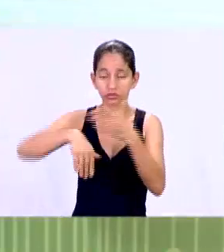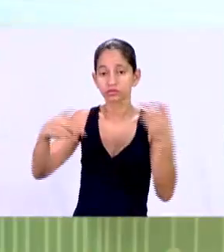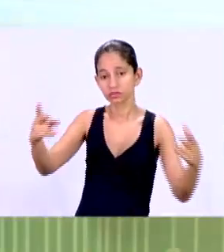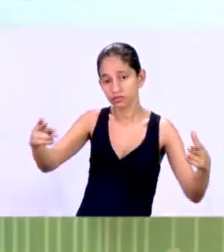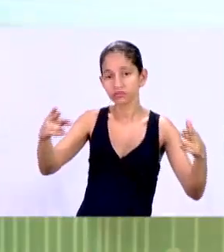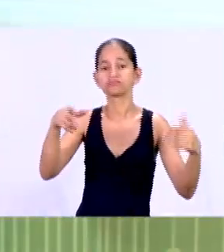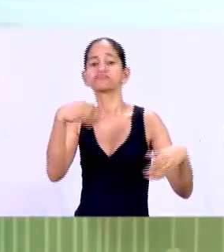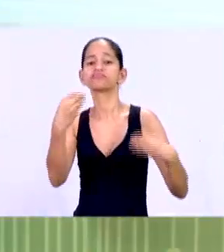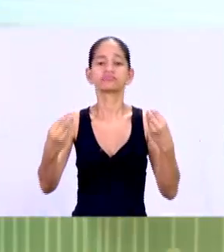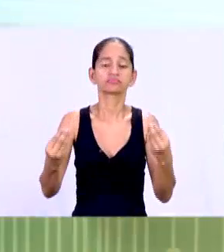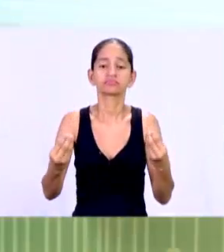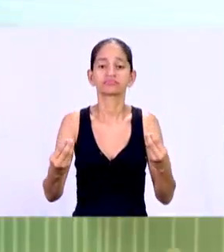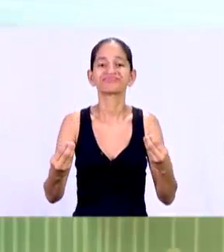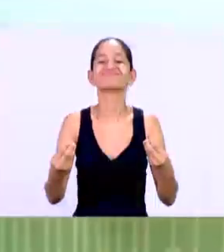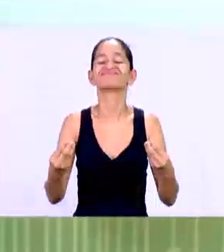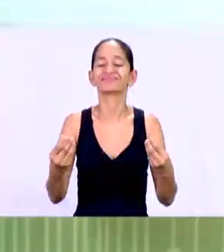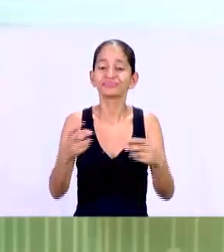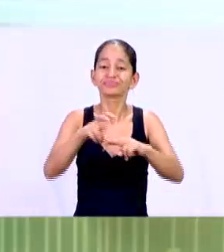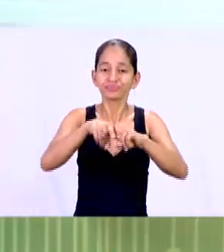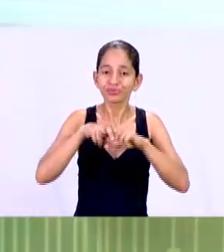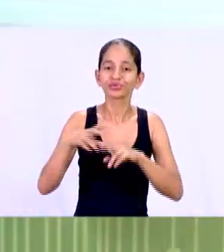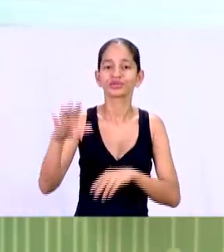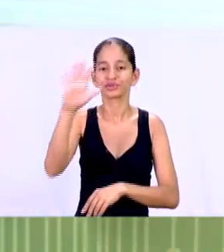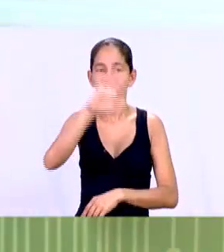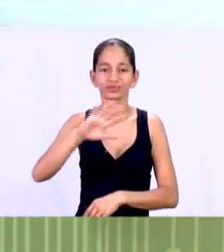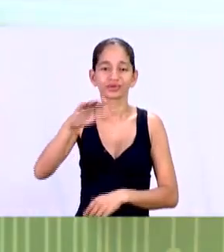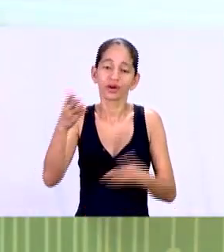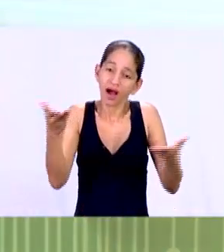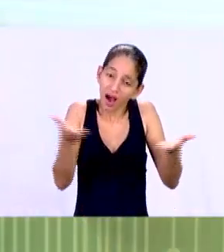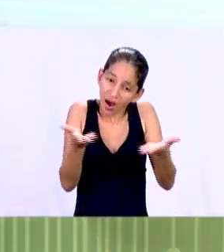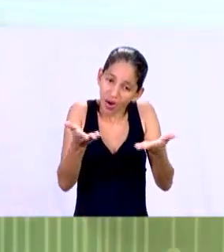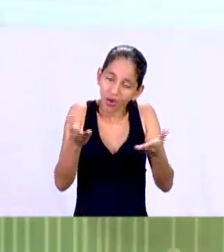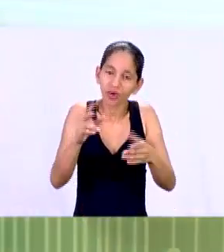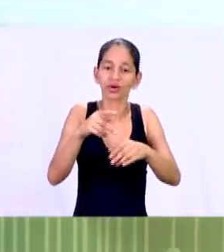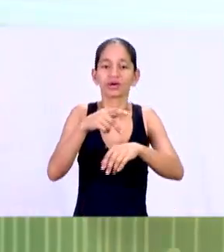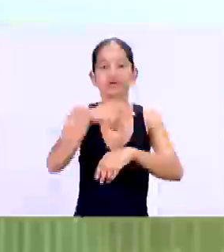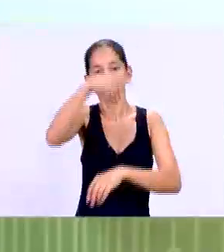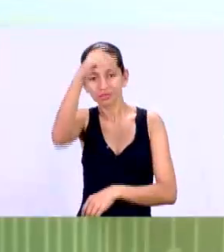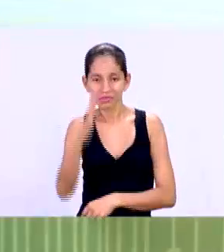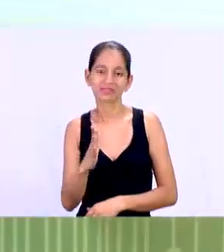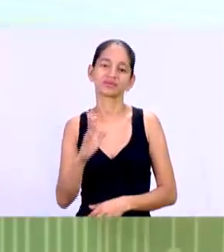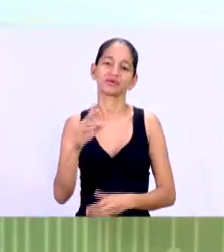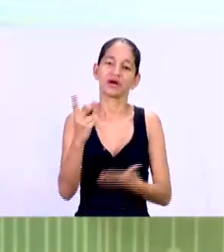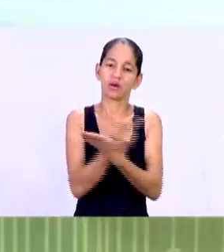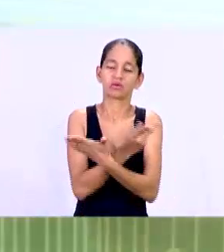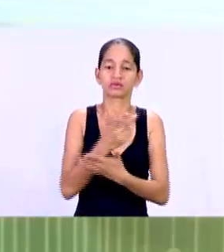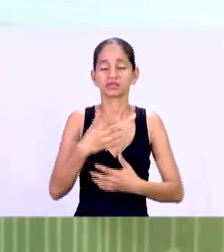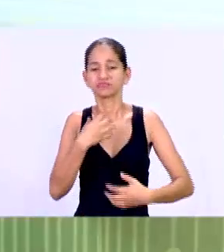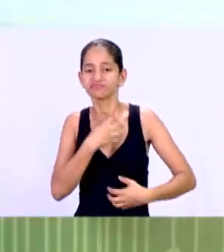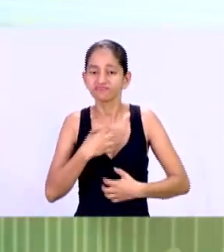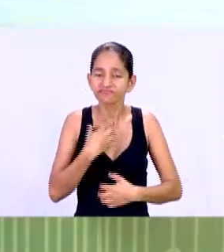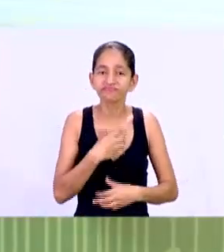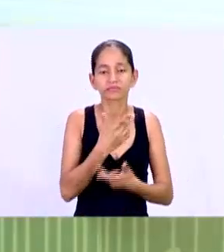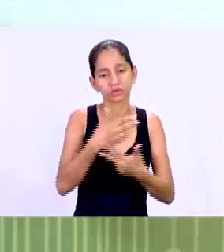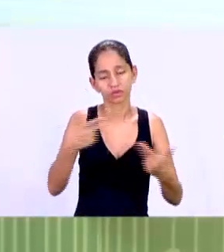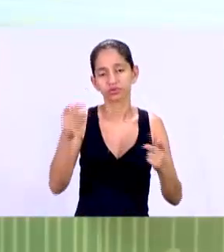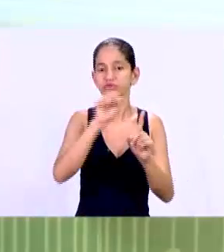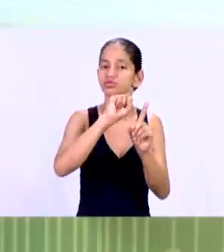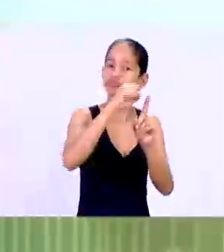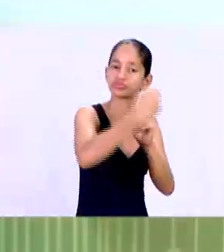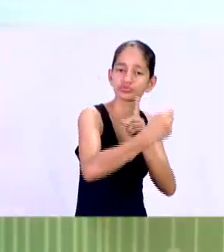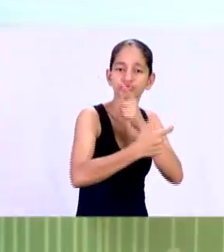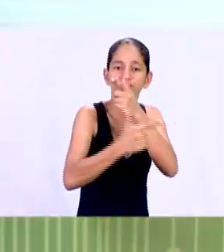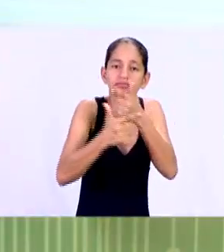essa situação que nós estamos vivendo na sociedade, né, de todas essas complexidades sociais, econômicas